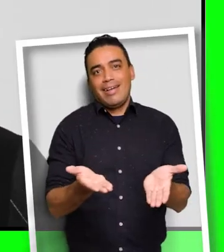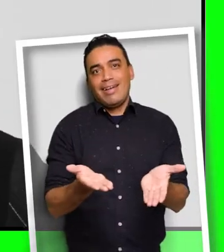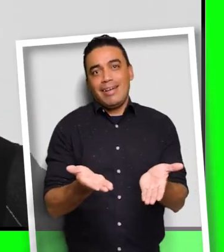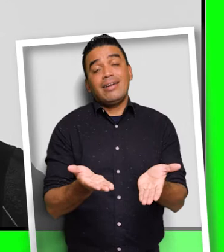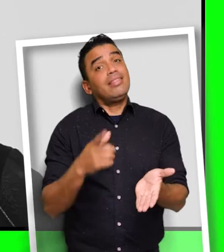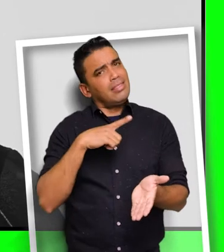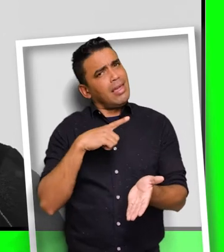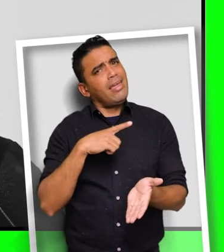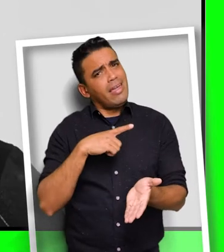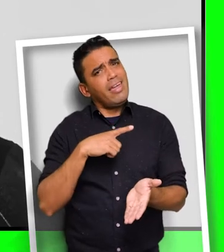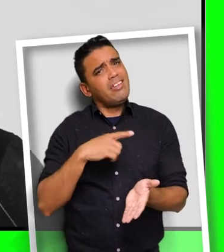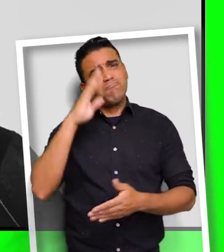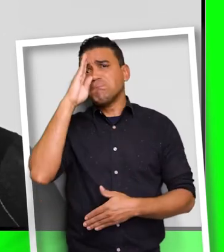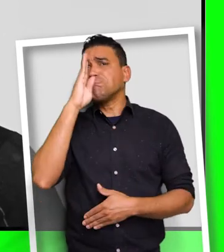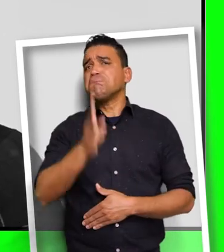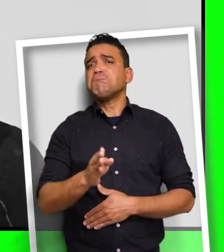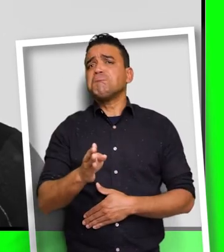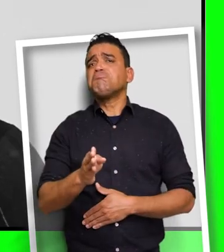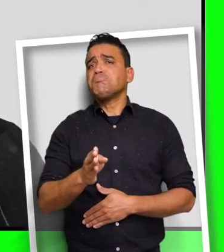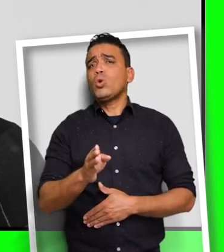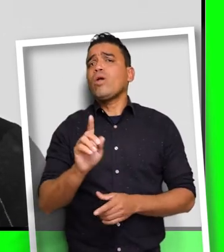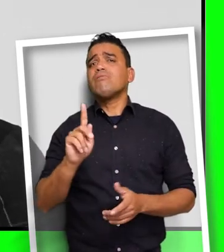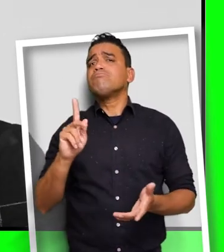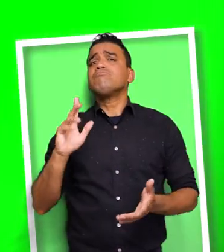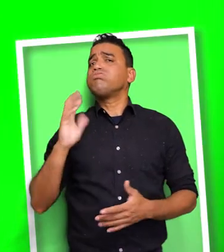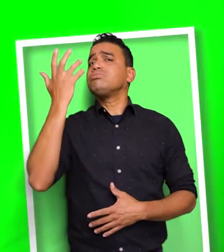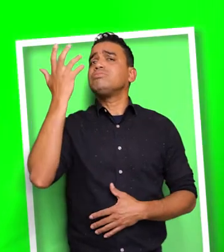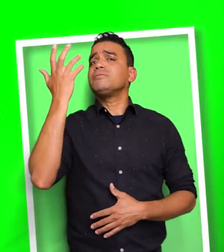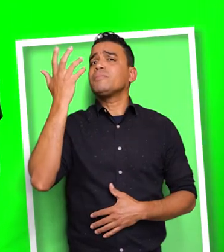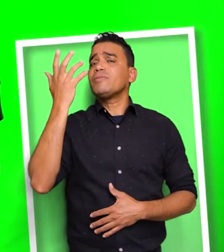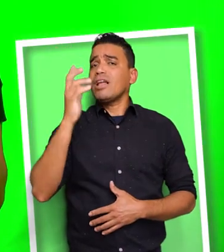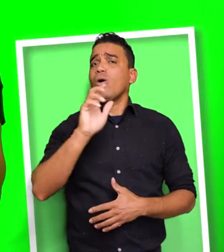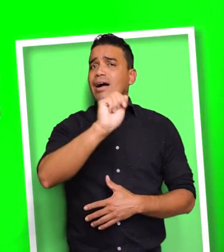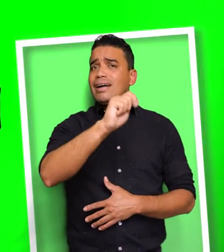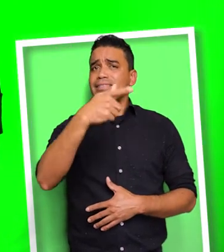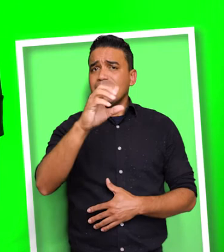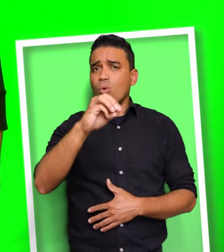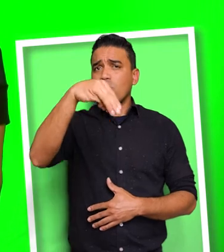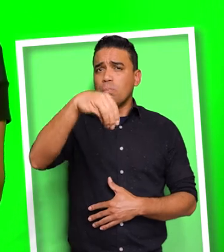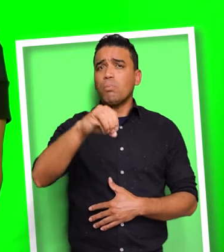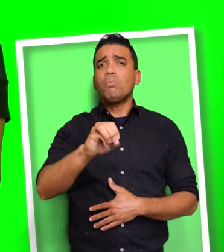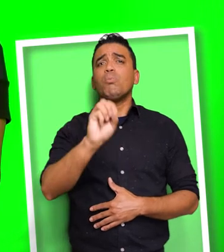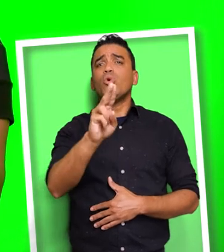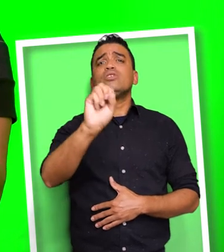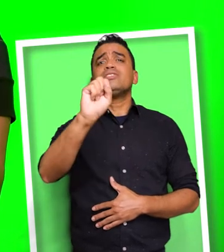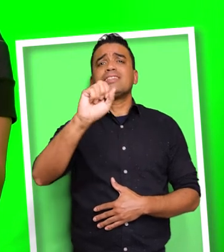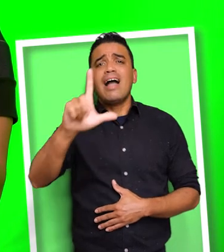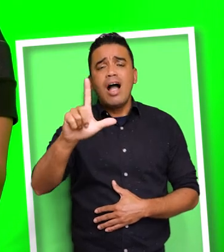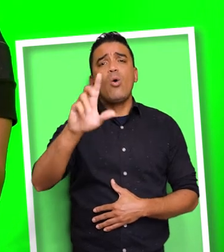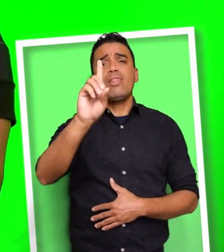Tem uma coisa que é determinante para que isso aconteça, que essa ação musical dramatúrgica se efetive. E ela